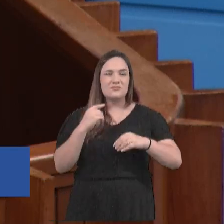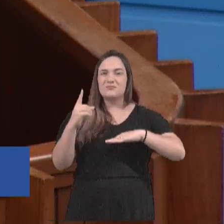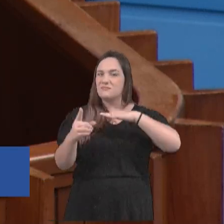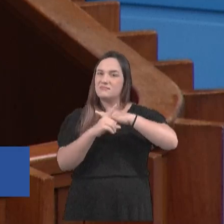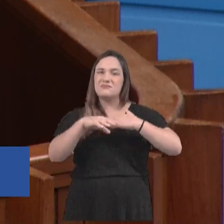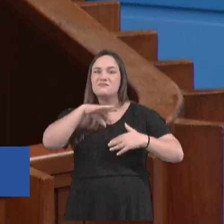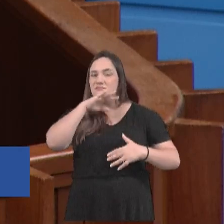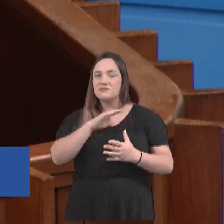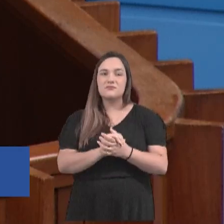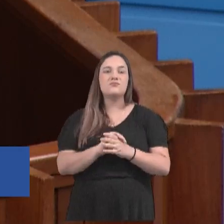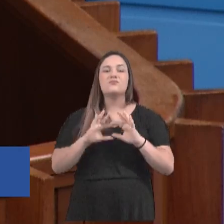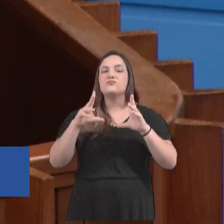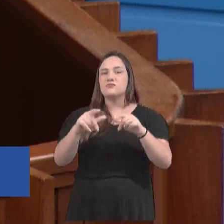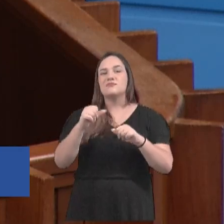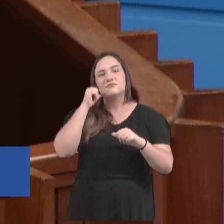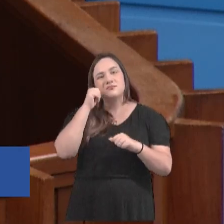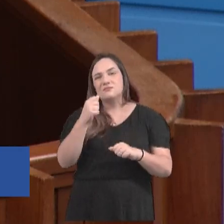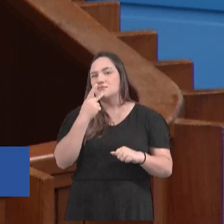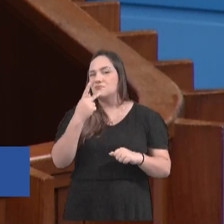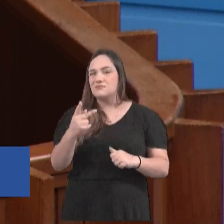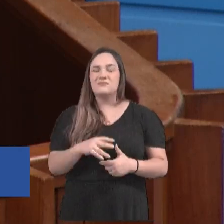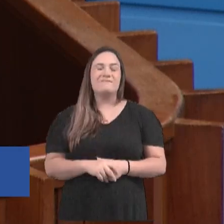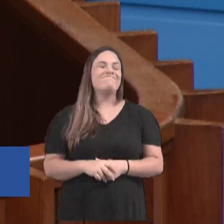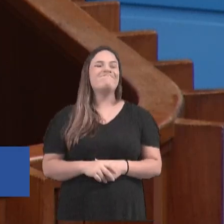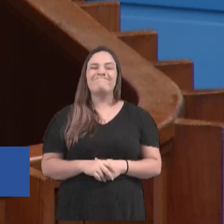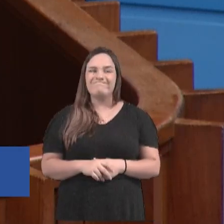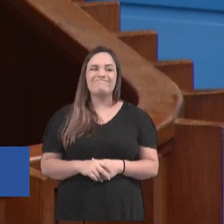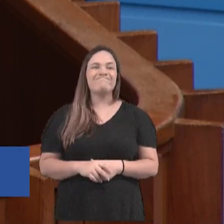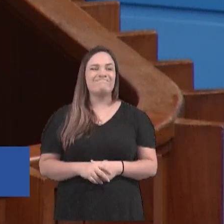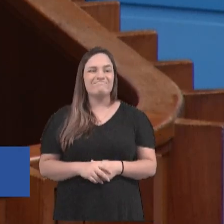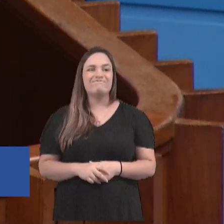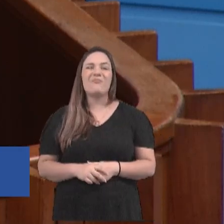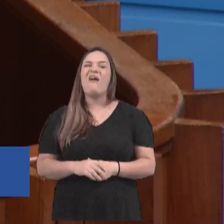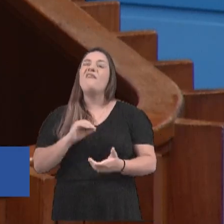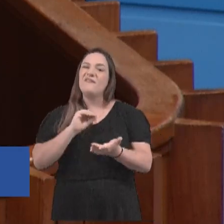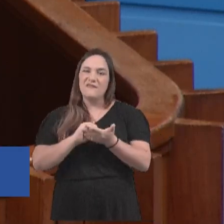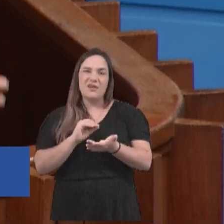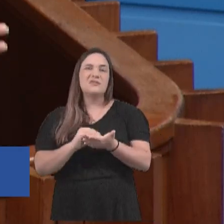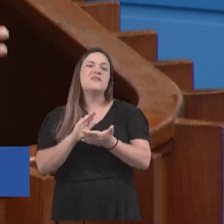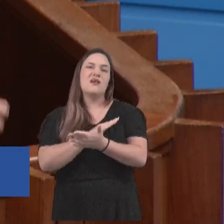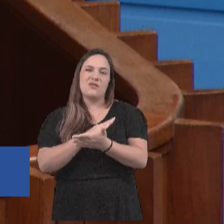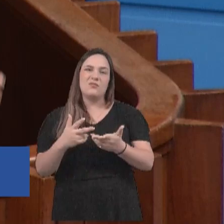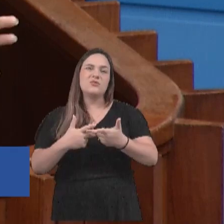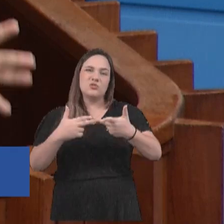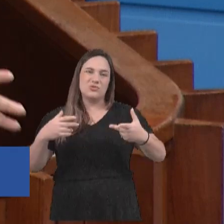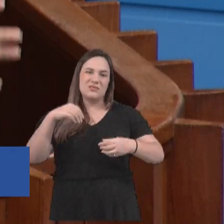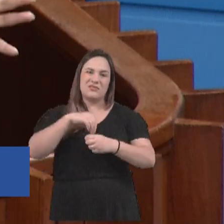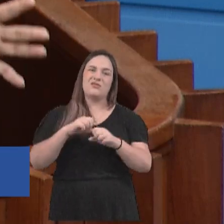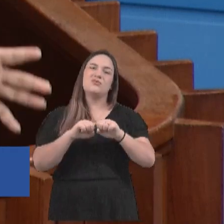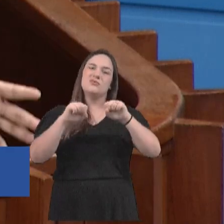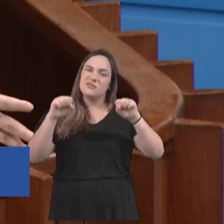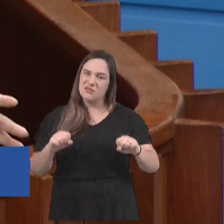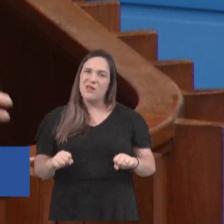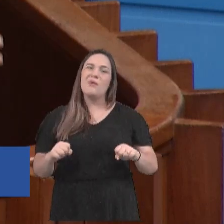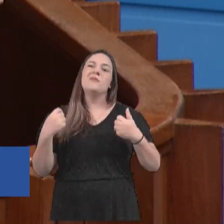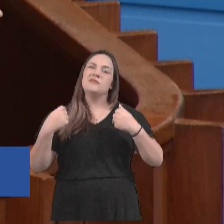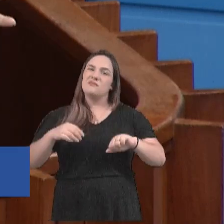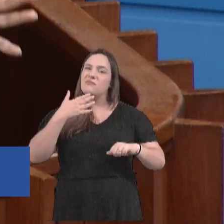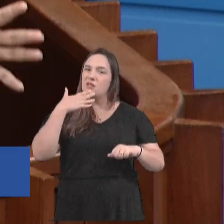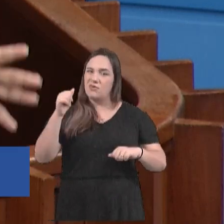essas mulheres relataram situações que apresentam para a gente algumas deficiências do sistema que precisa ser